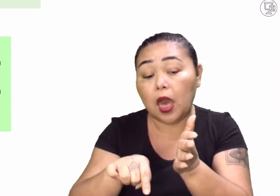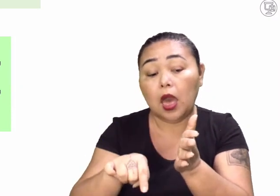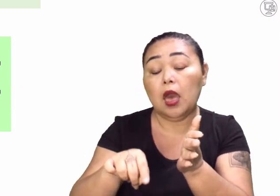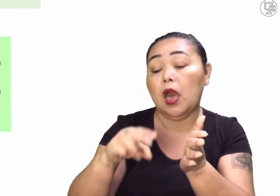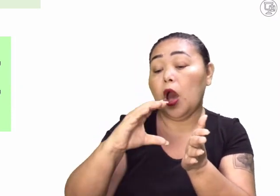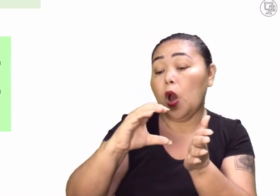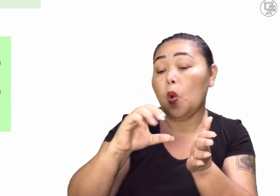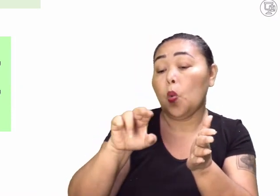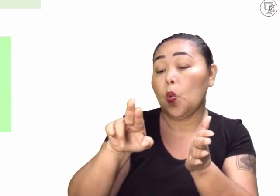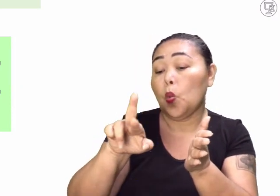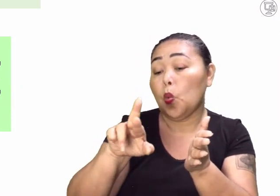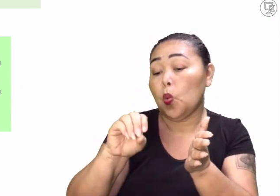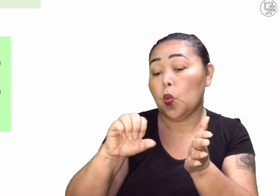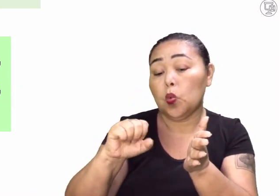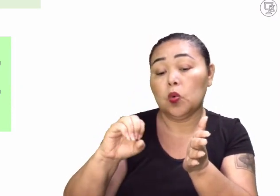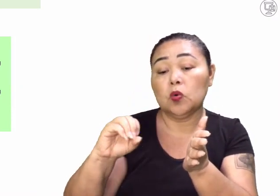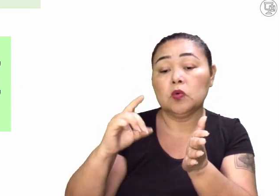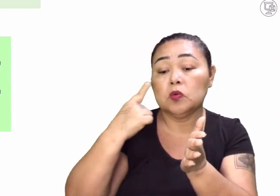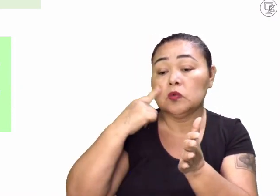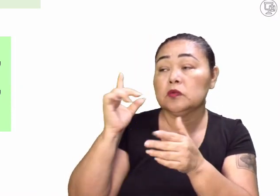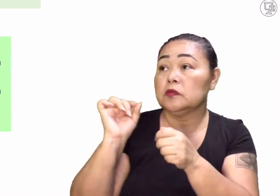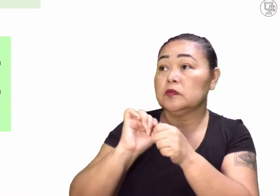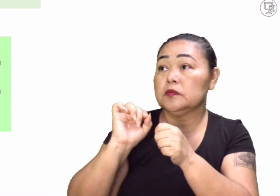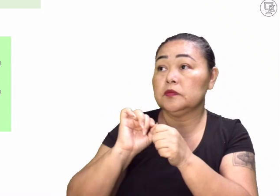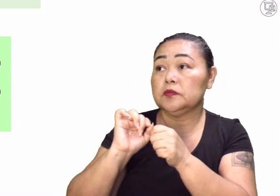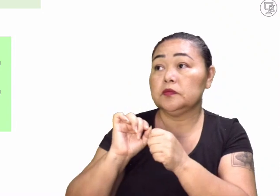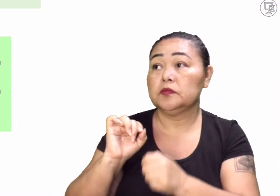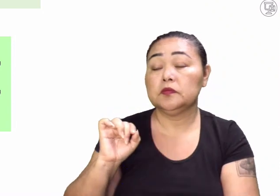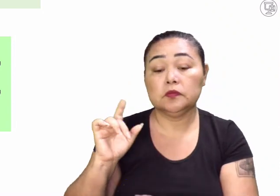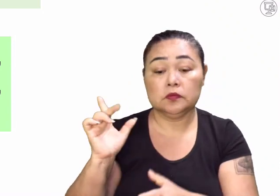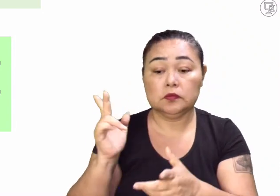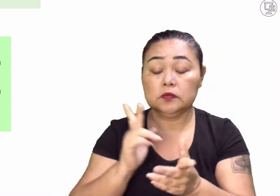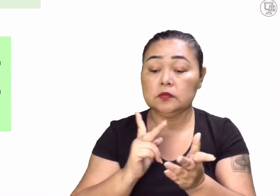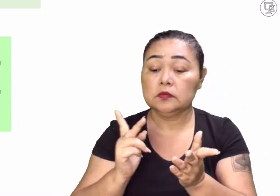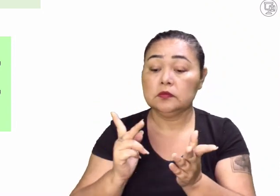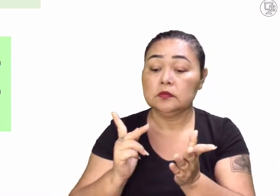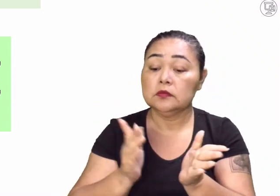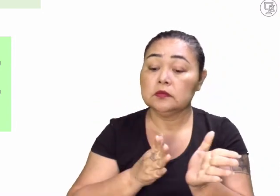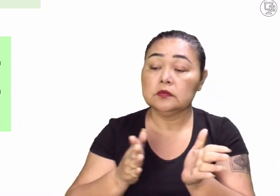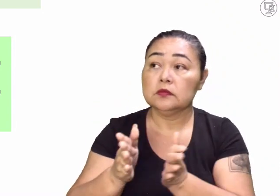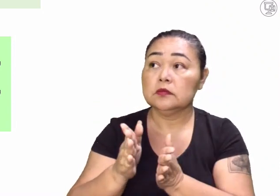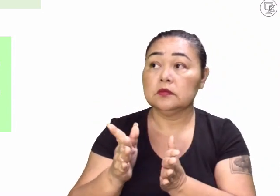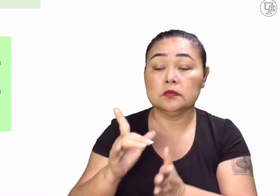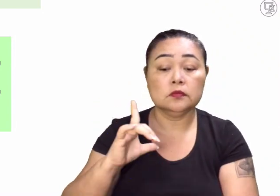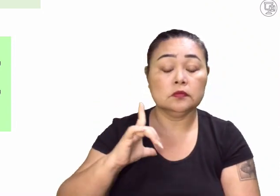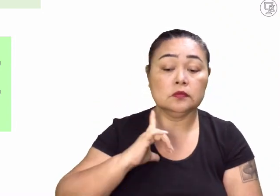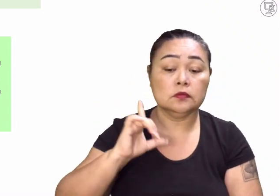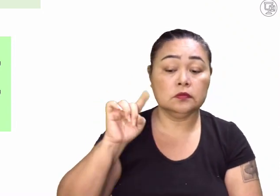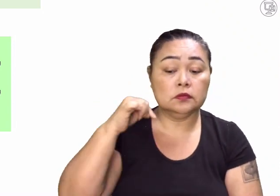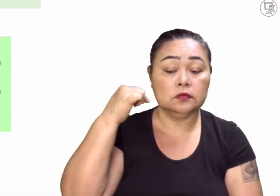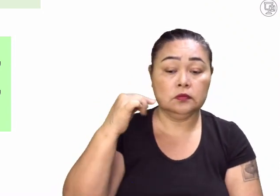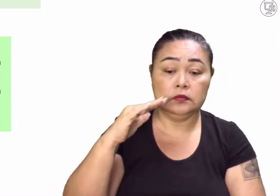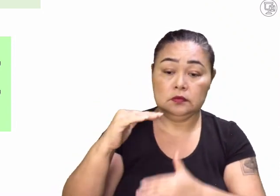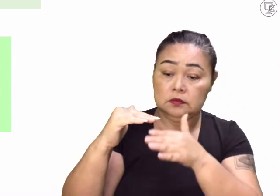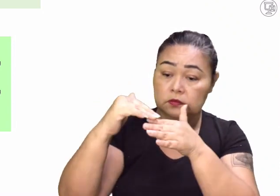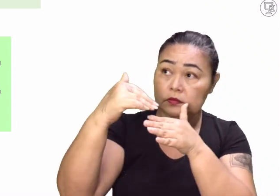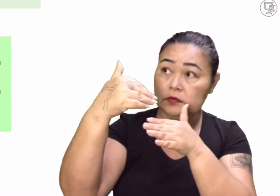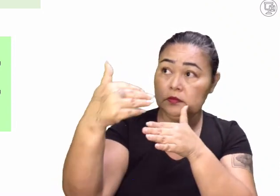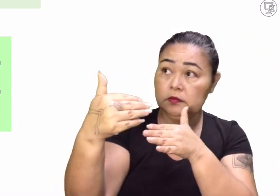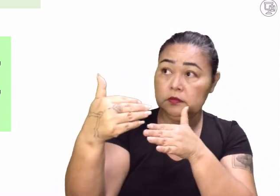do curso do rio, por exemplo, vou fazer aqui um rio. Então eu tenho o curso